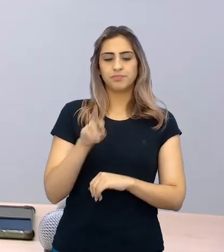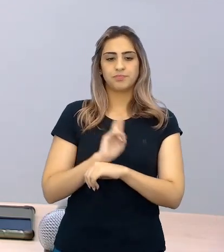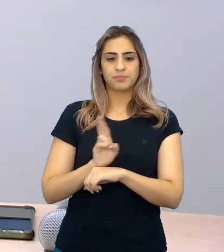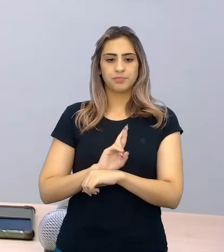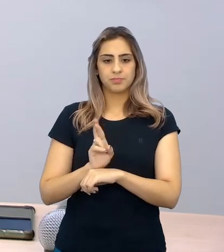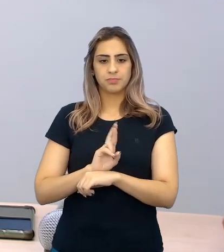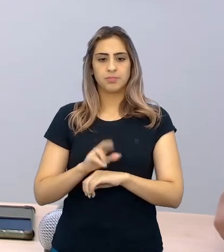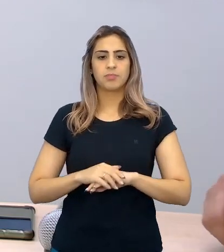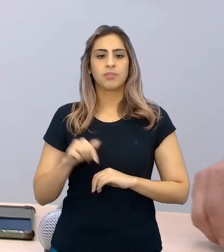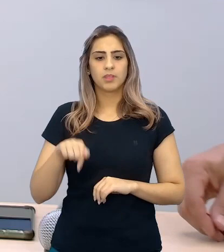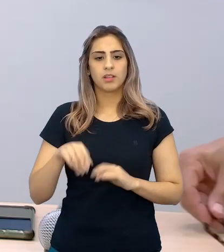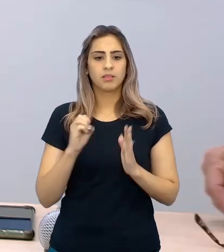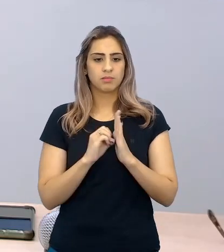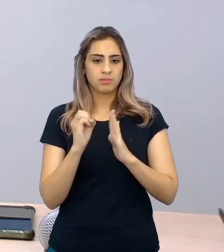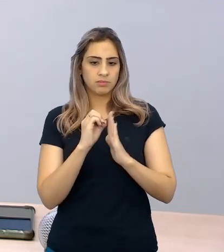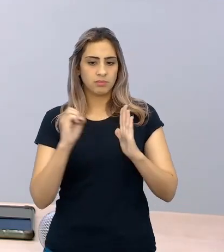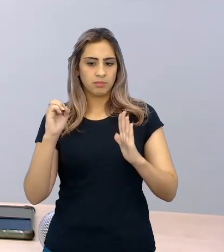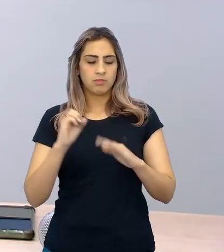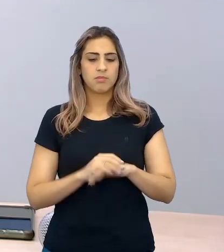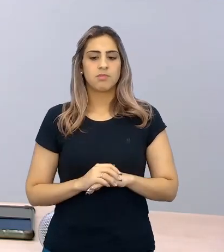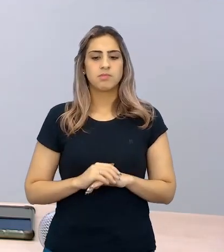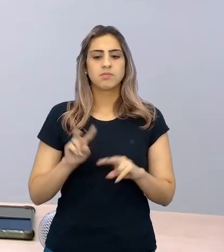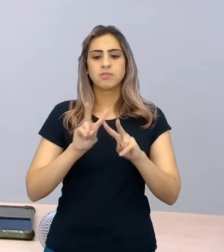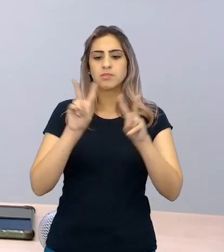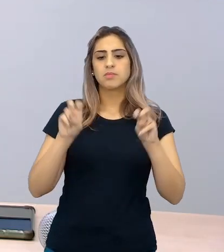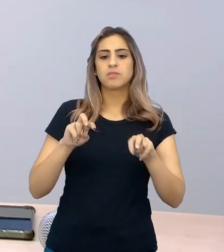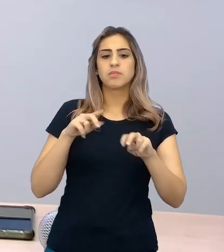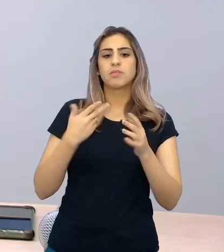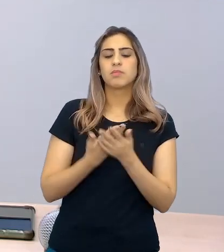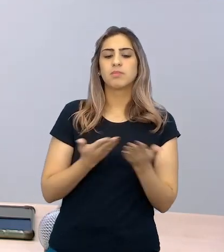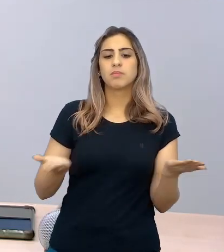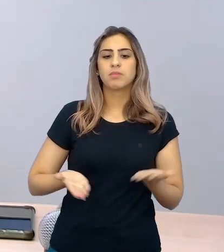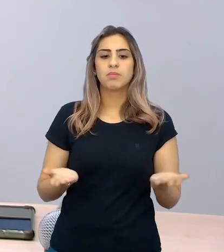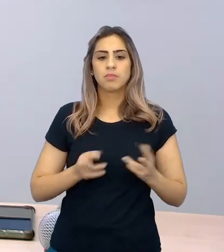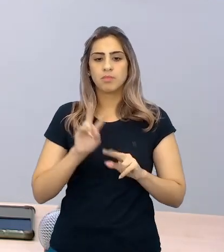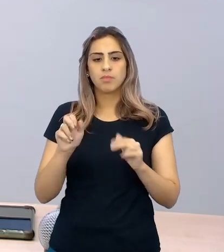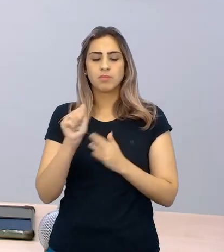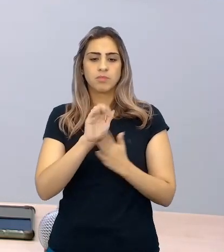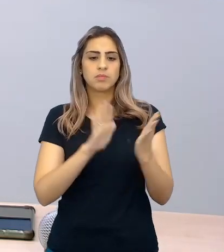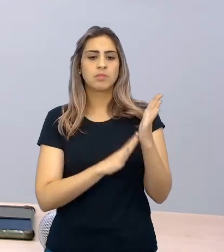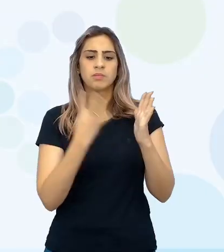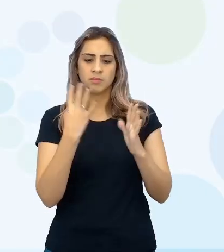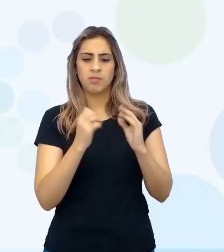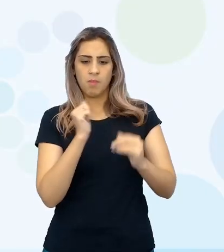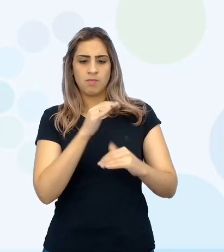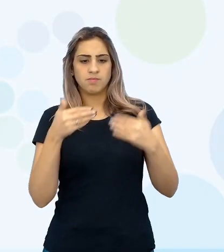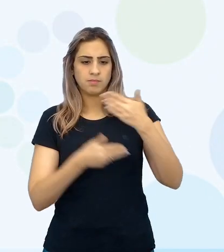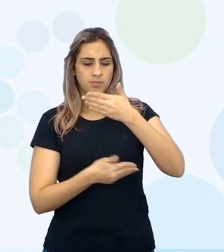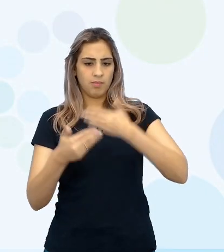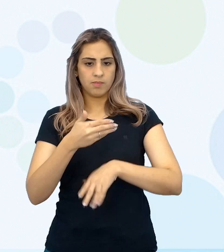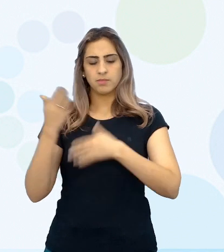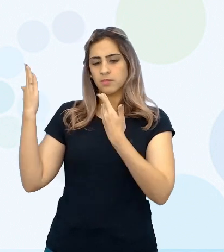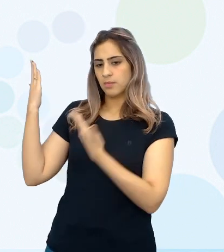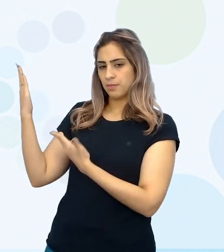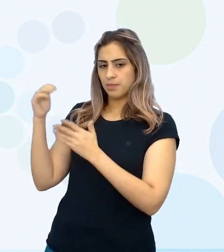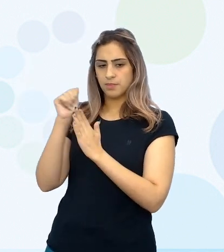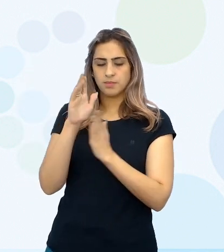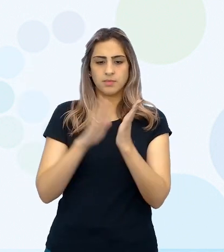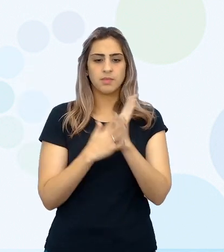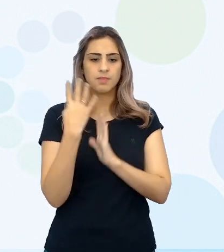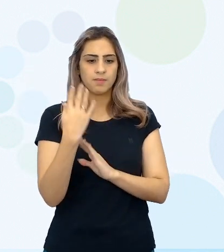Roberta, aqui do Centro de Mídias, e o tema da nossa aula de hoje, olha aí, atividade 4, pode colocar para eles na tela, atividade